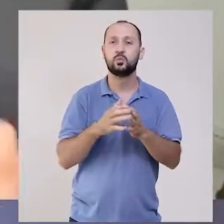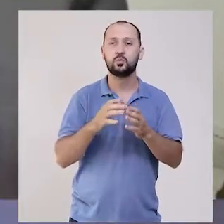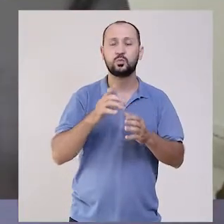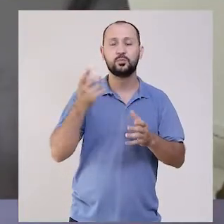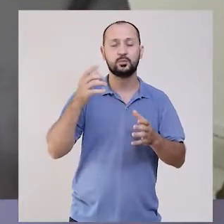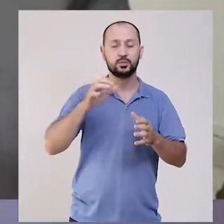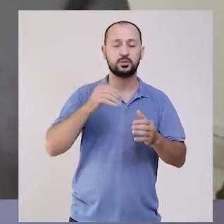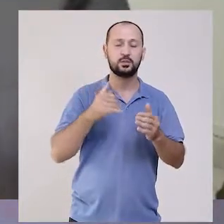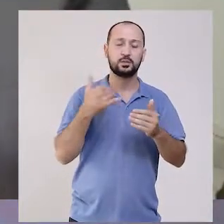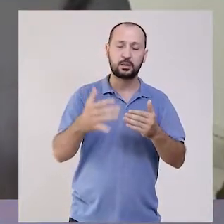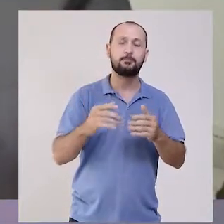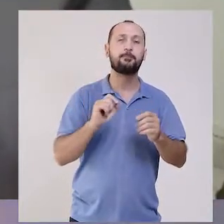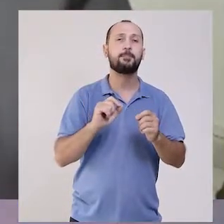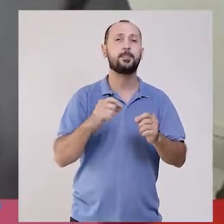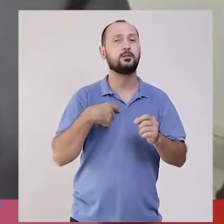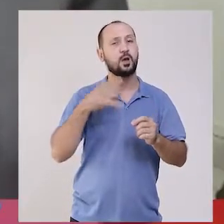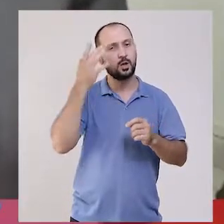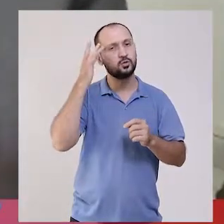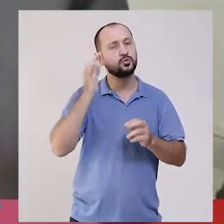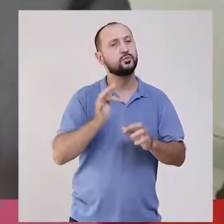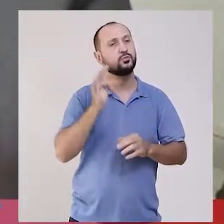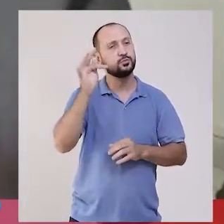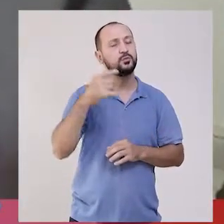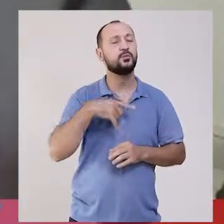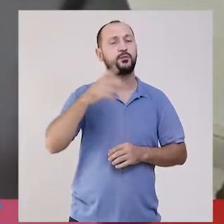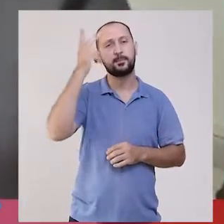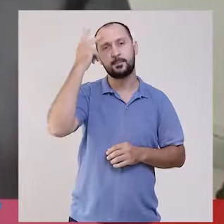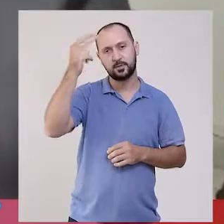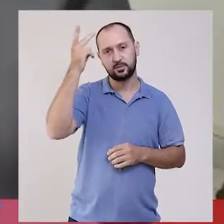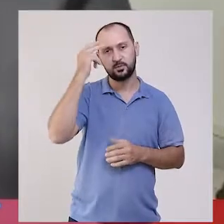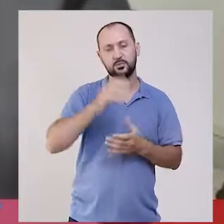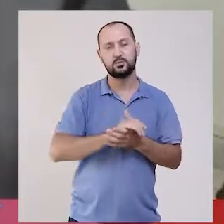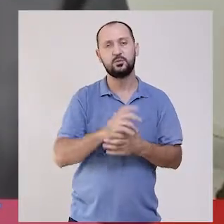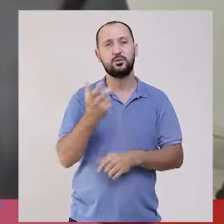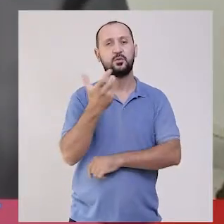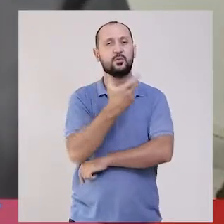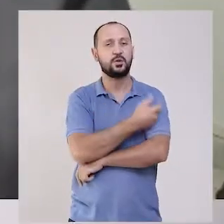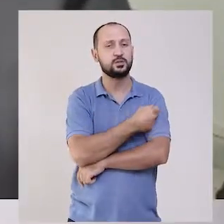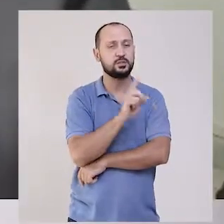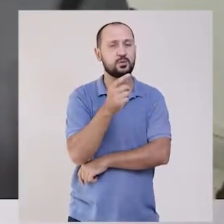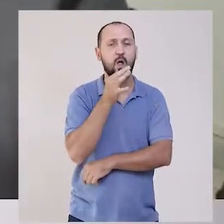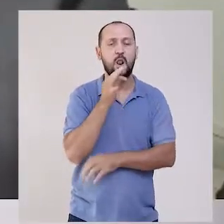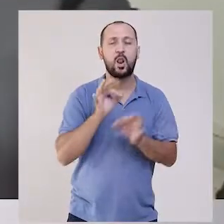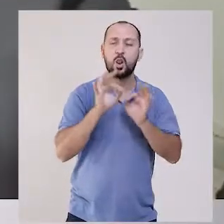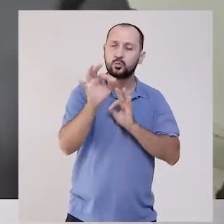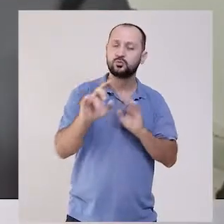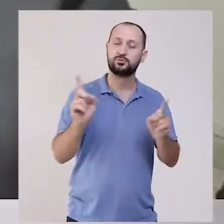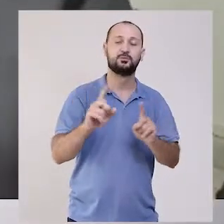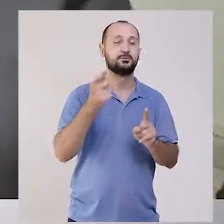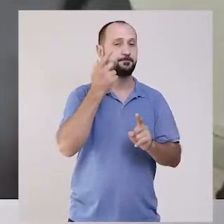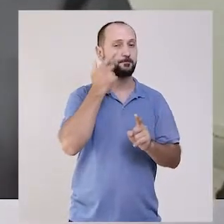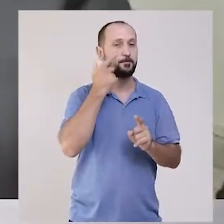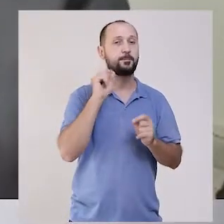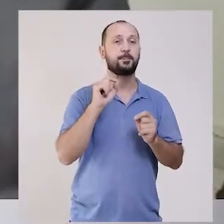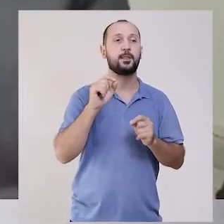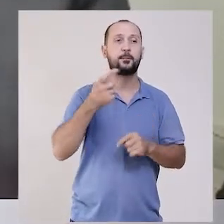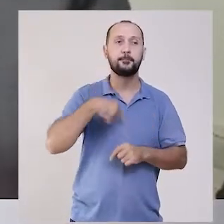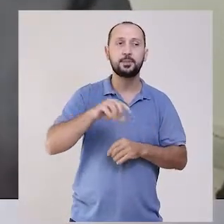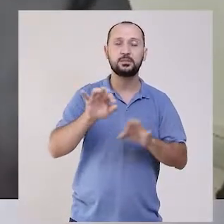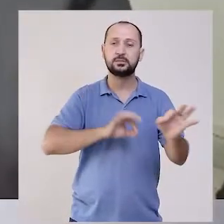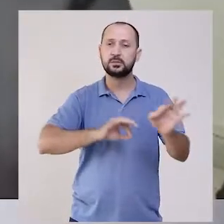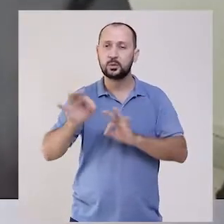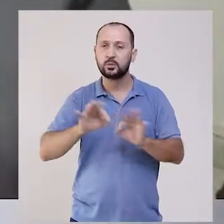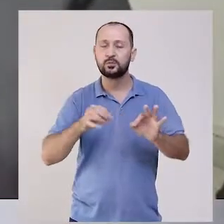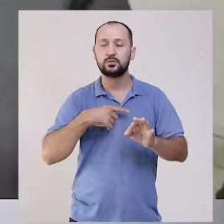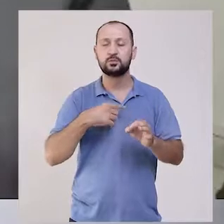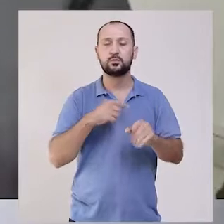pessoal que está na linha de frente. Eu acho que vai dar um pouco mais de tranquilidade. A vacina não está tão distante. Então, nós temos que fazer